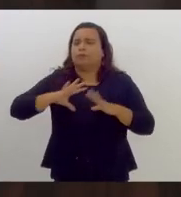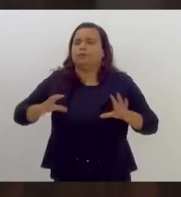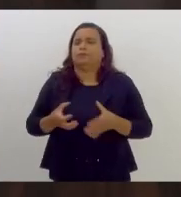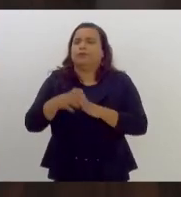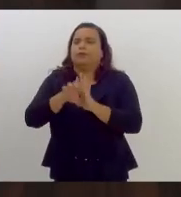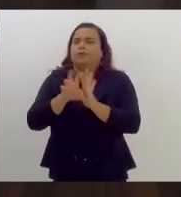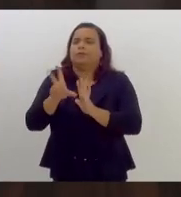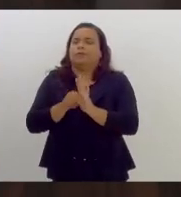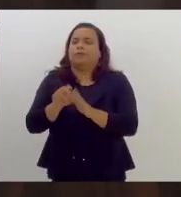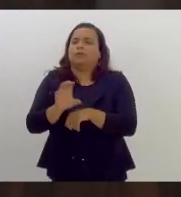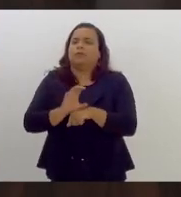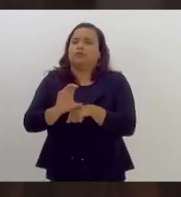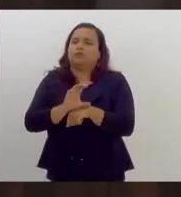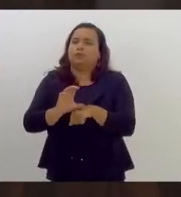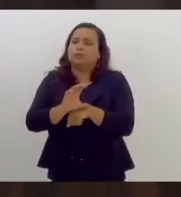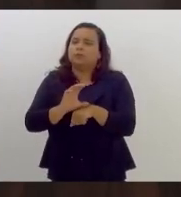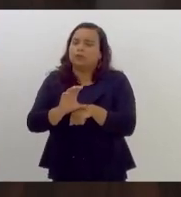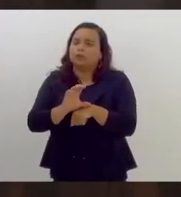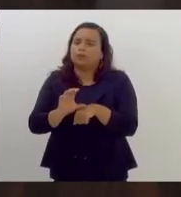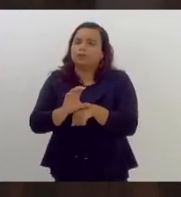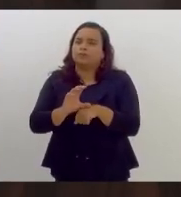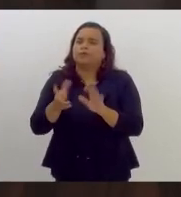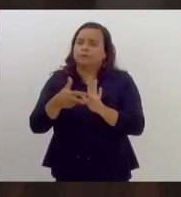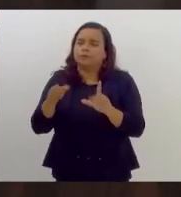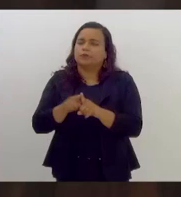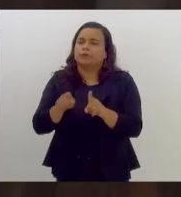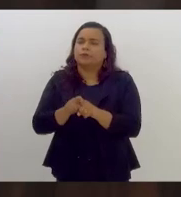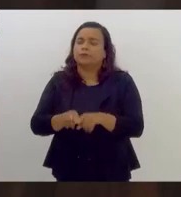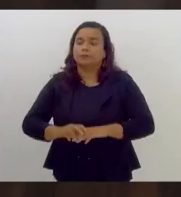Emendas Condicionais e Vetos.